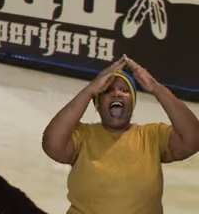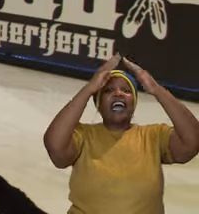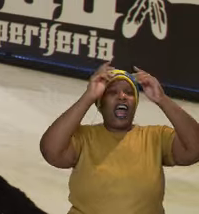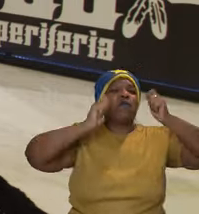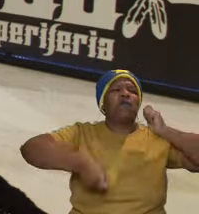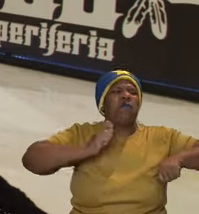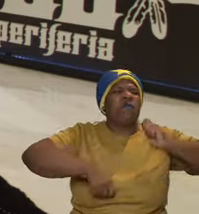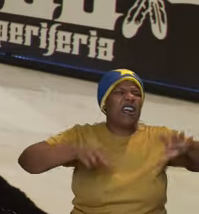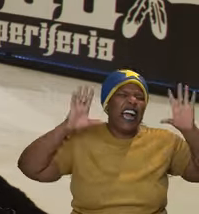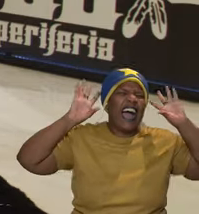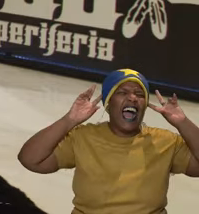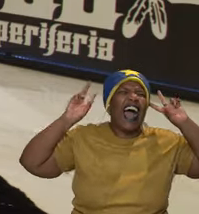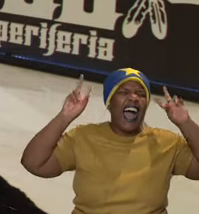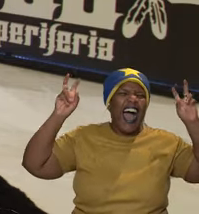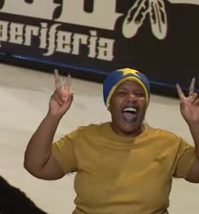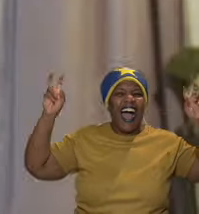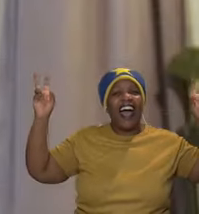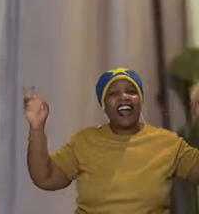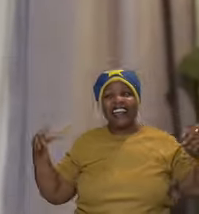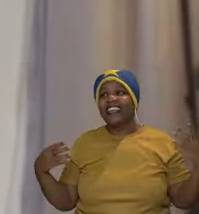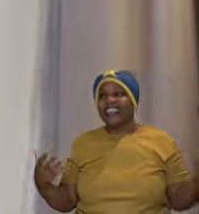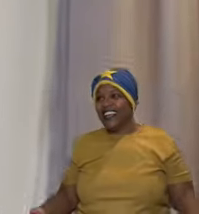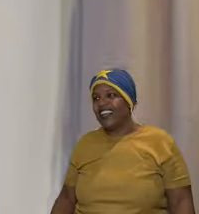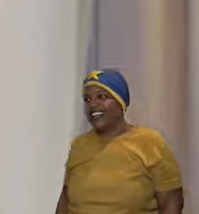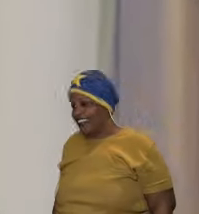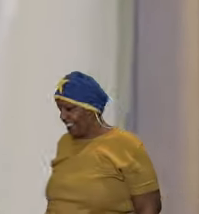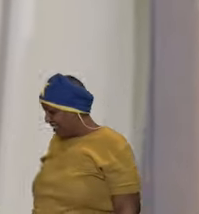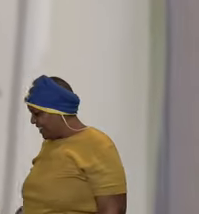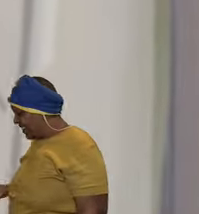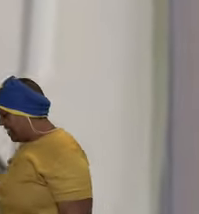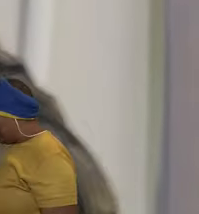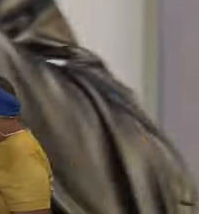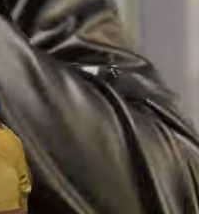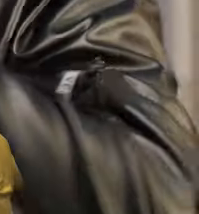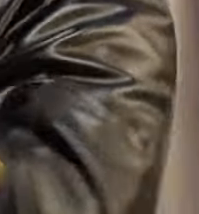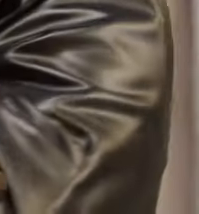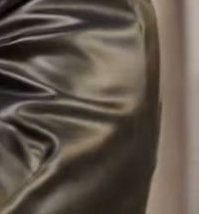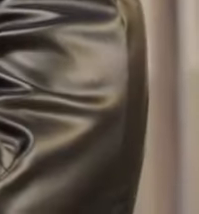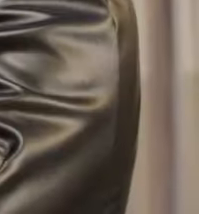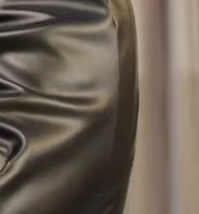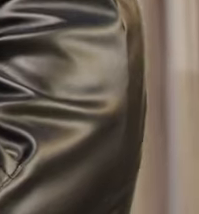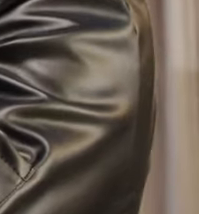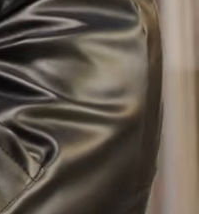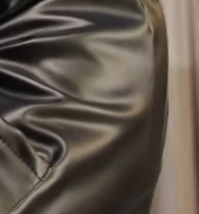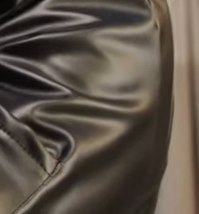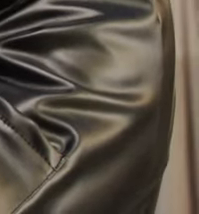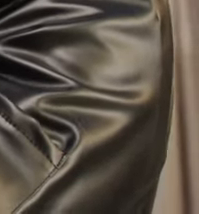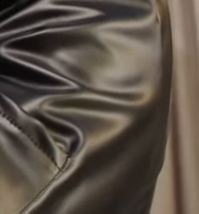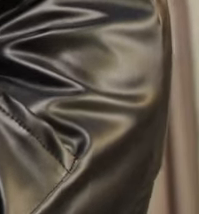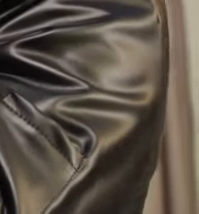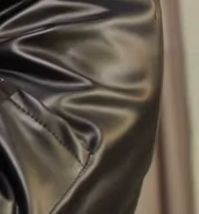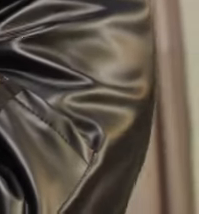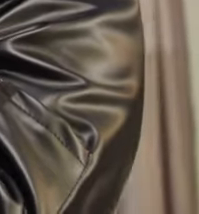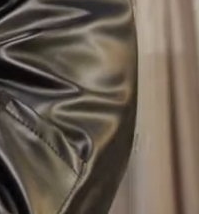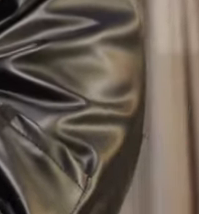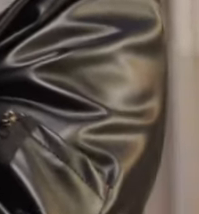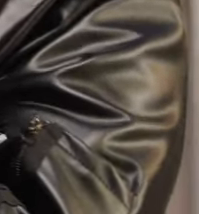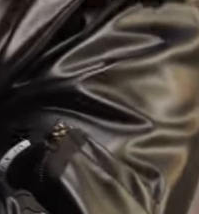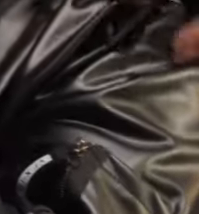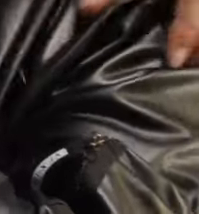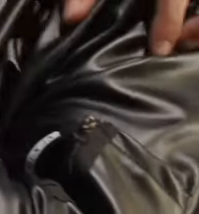barulho, mano. Então, mano. E aí? Esse ano a gente completa 22 anos. 22 de carreira, já, hein, mano. Tu